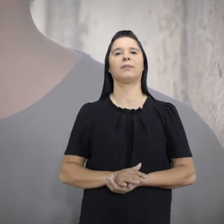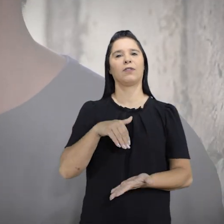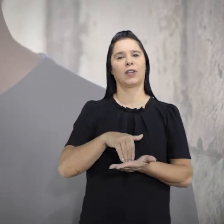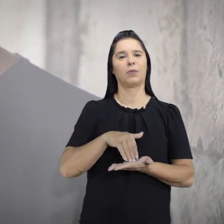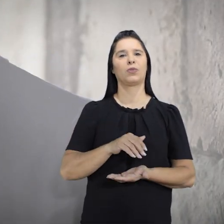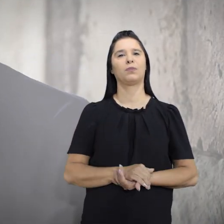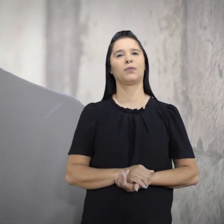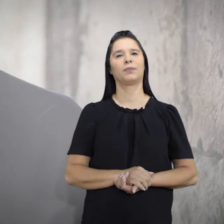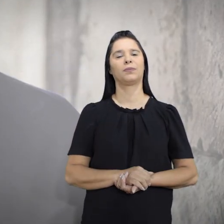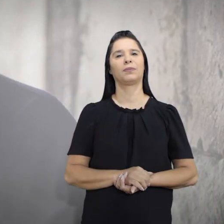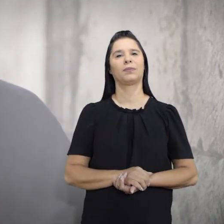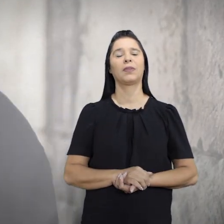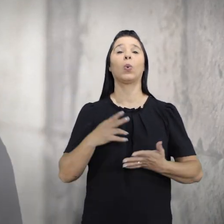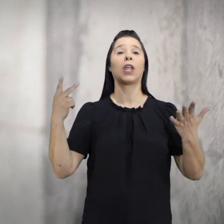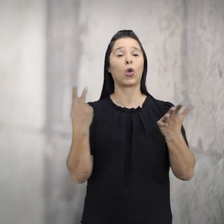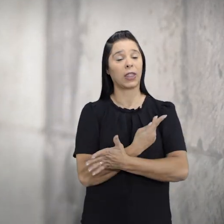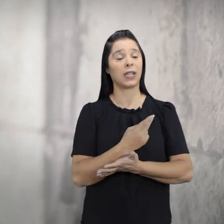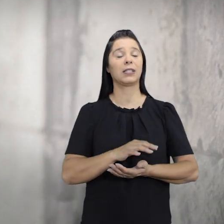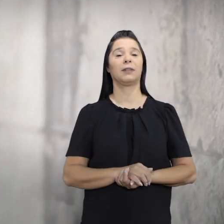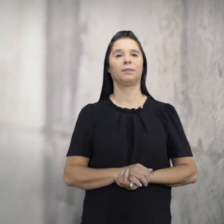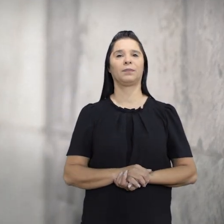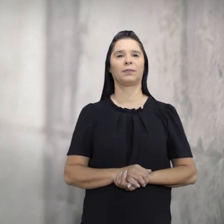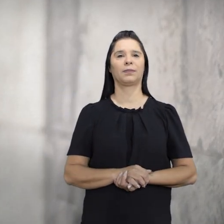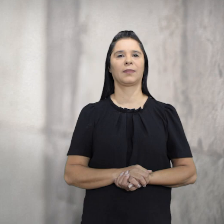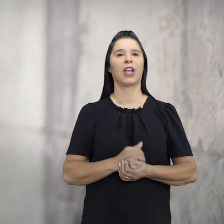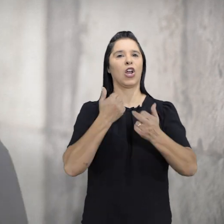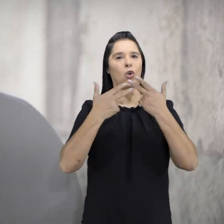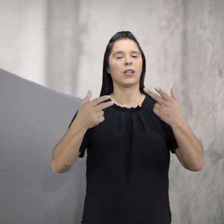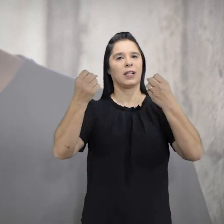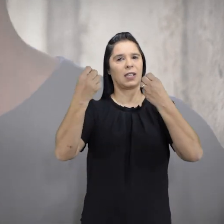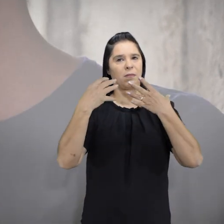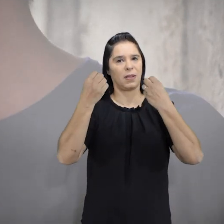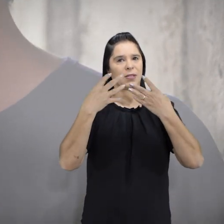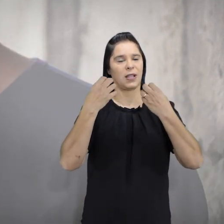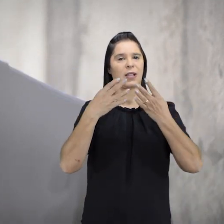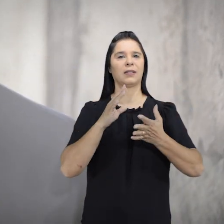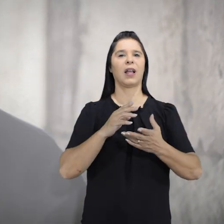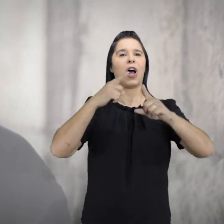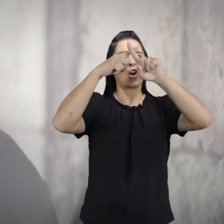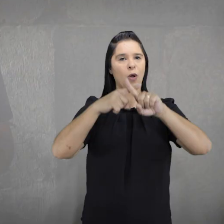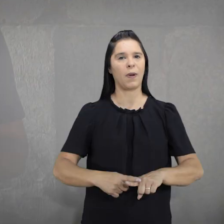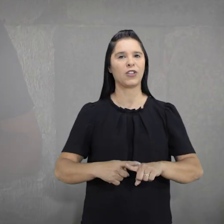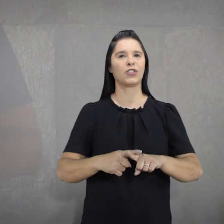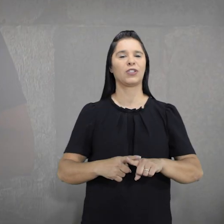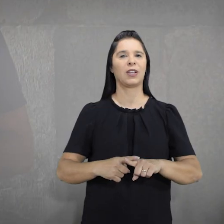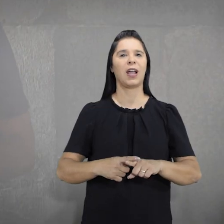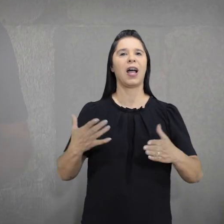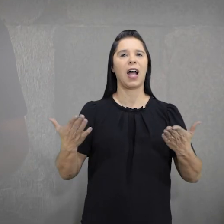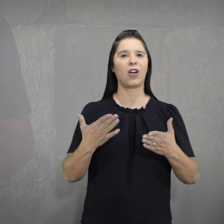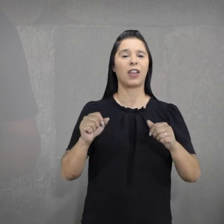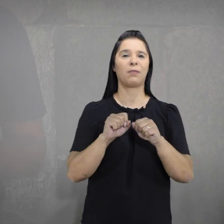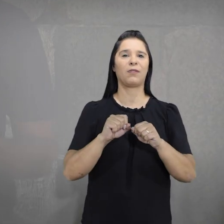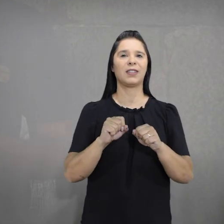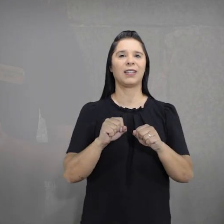último. Aí o que acontece? Pelas coisas que me ensinaram, a moral do combate é você fazer hora com a cara dos caras da